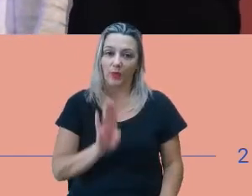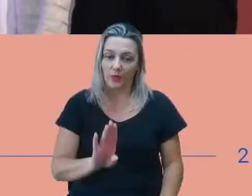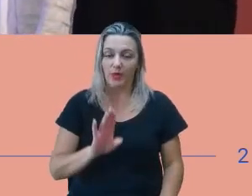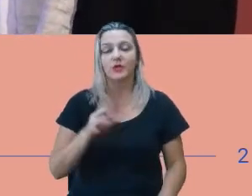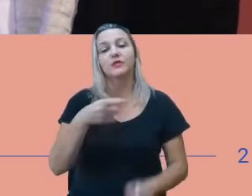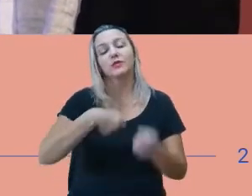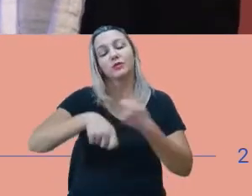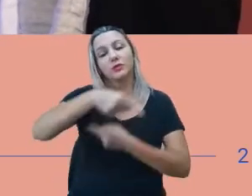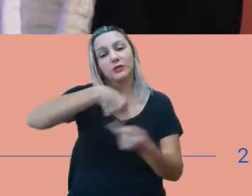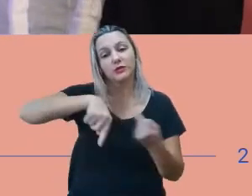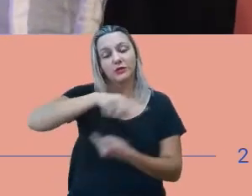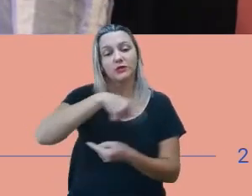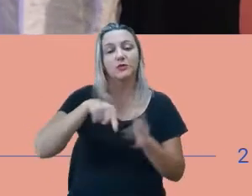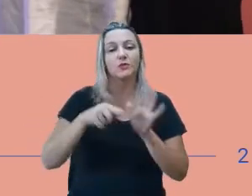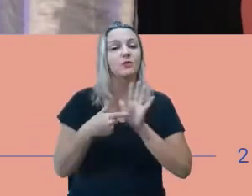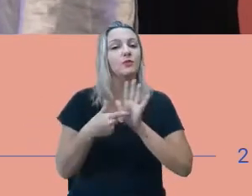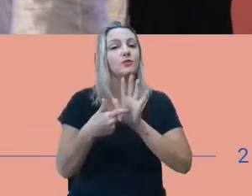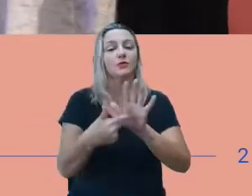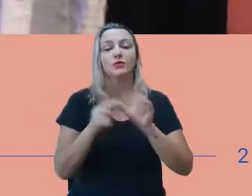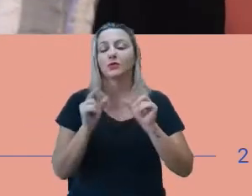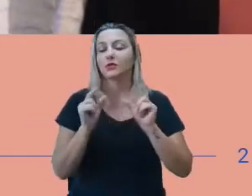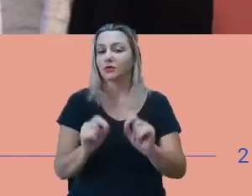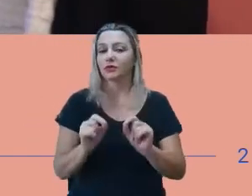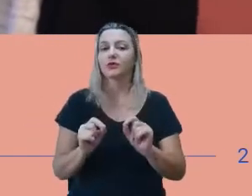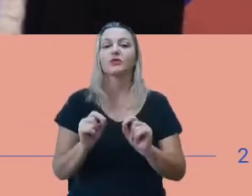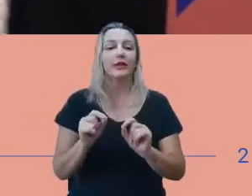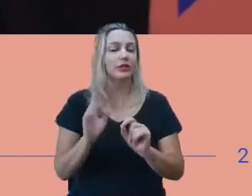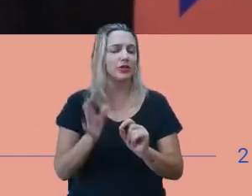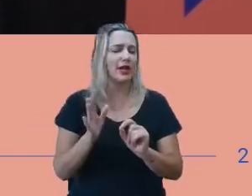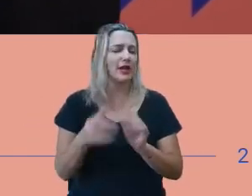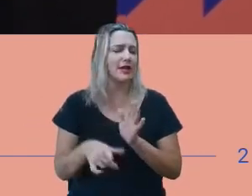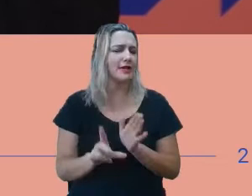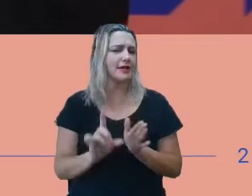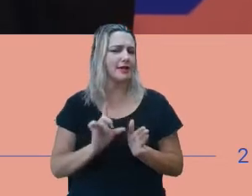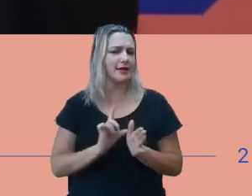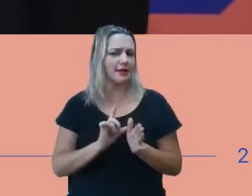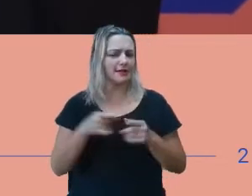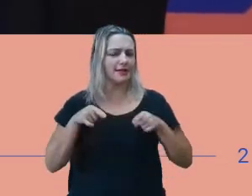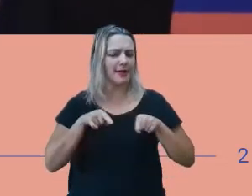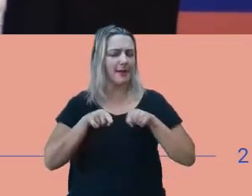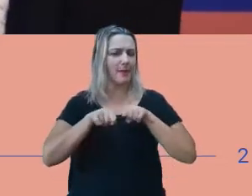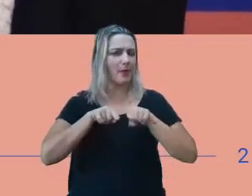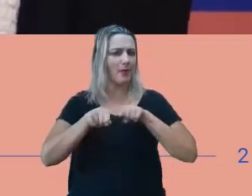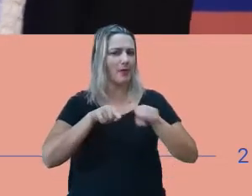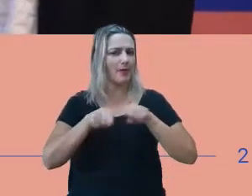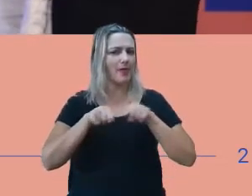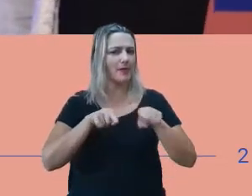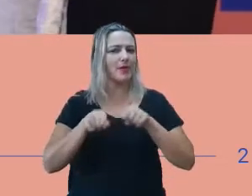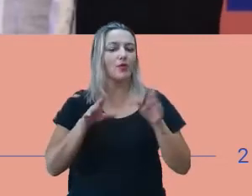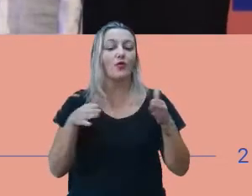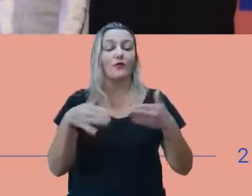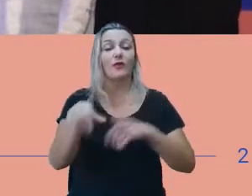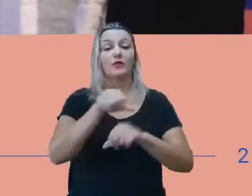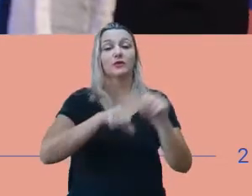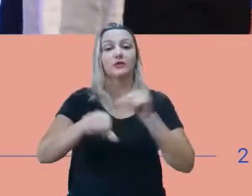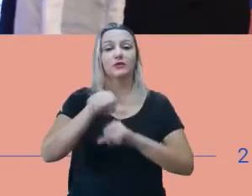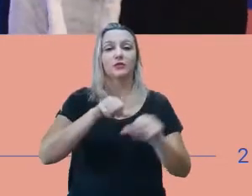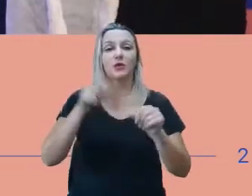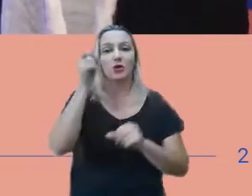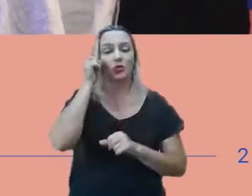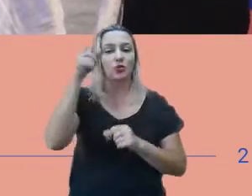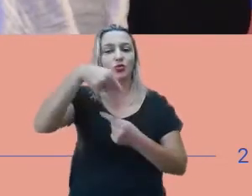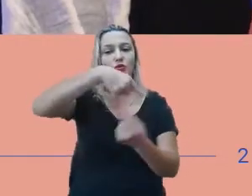ele traz uma abordagem pré-competitiva o foco é transformar a cultura de negócios de um modelo